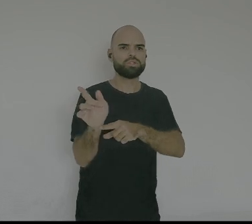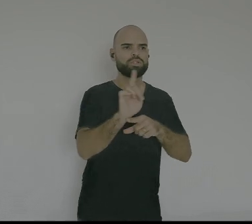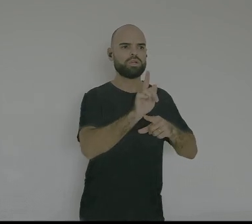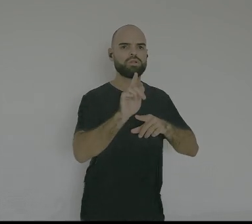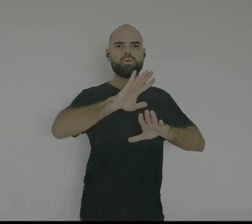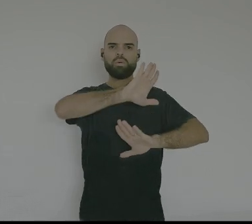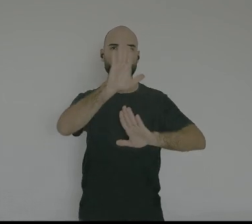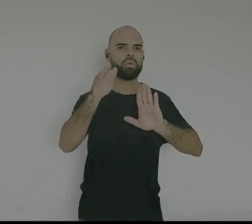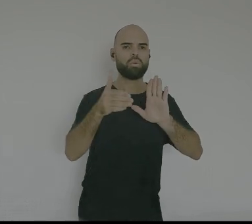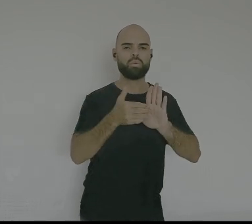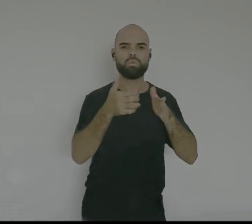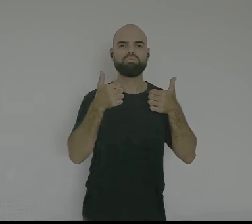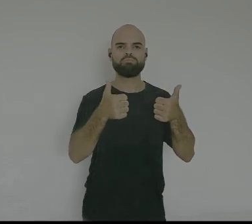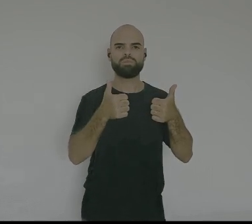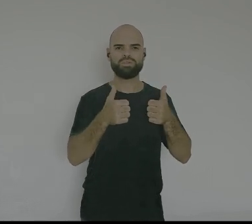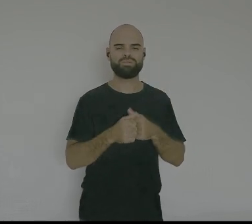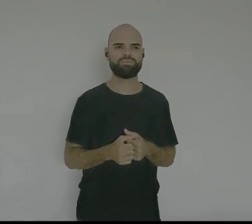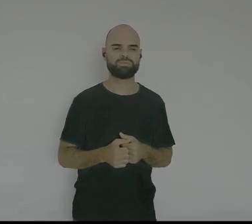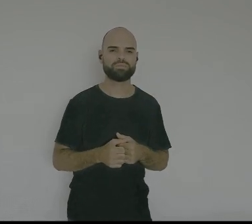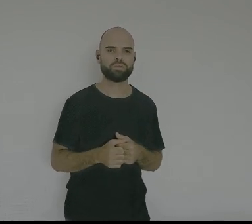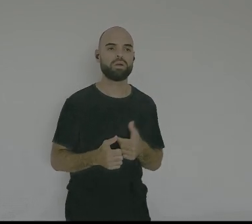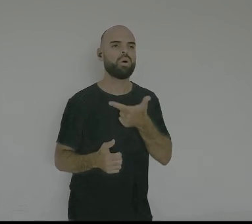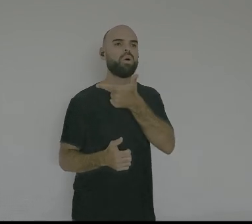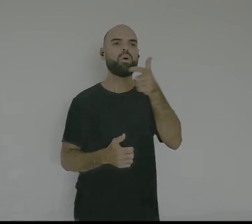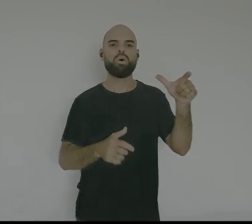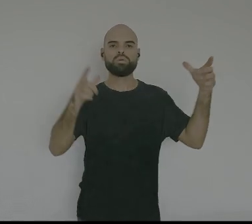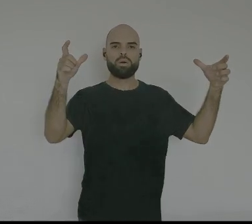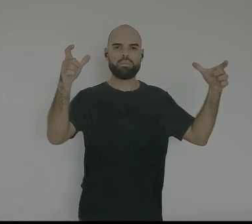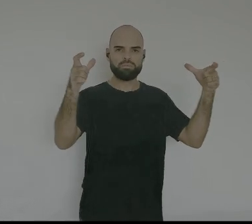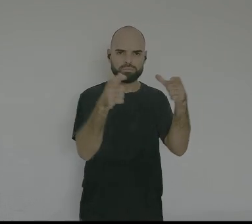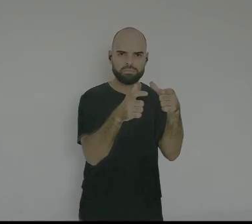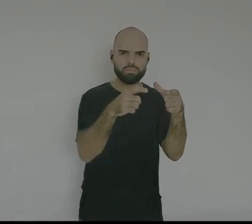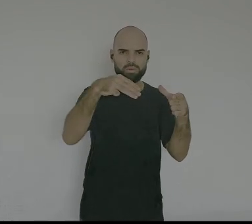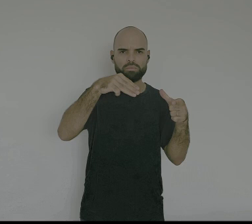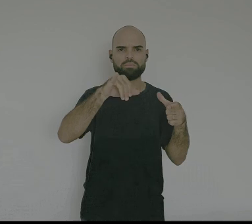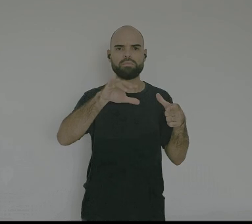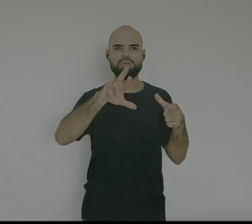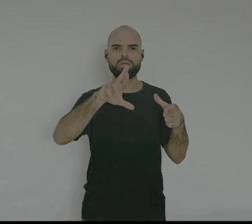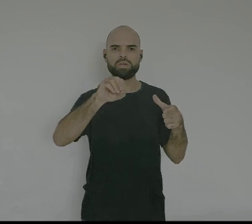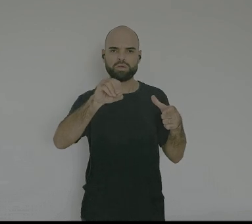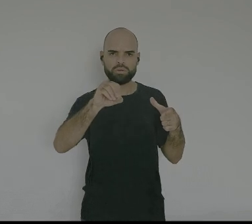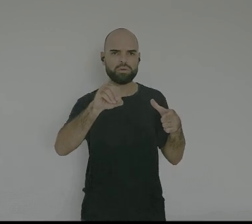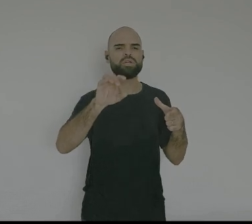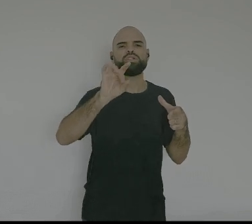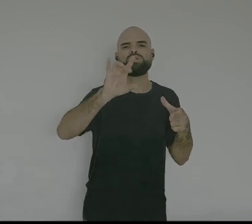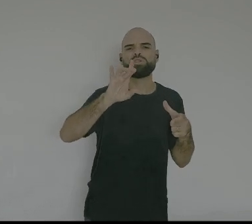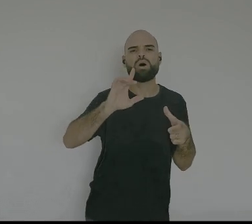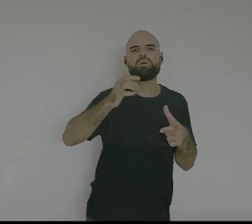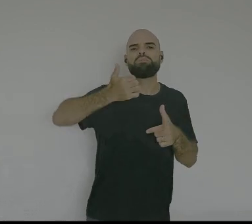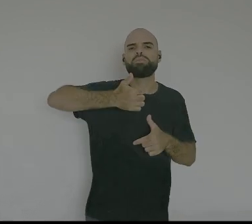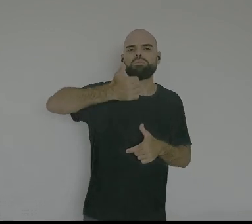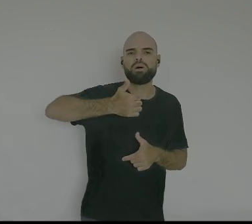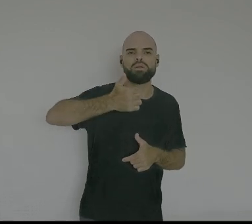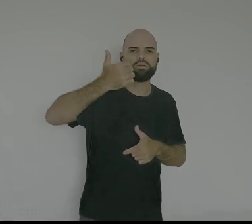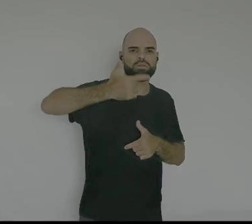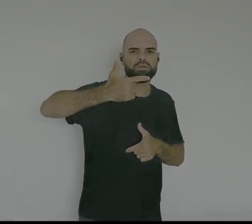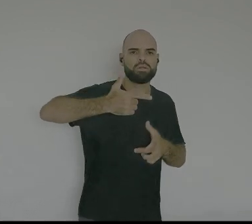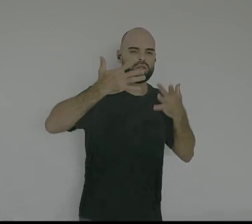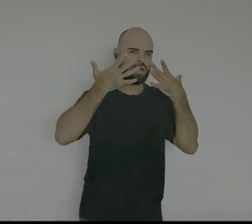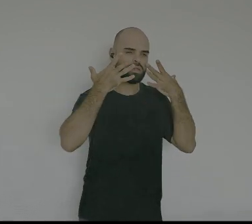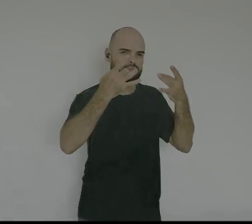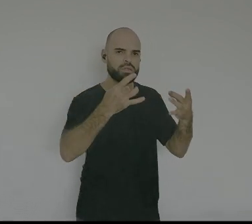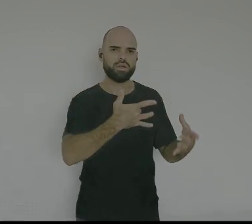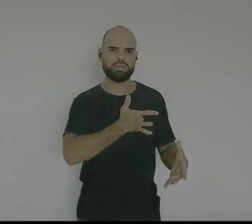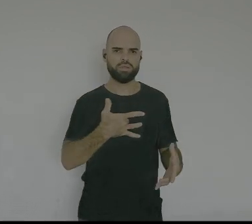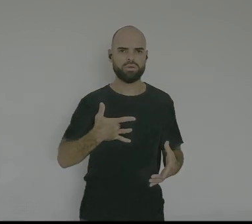governança regional completa. O território regional ou micro-regional é suficiente apenas para a